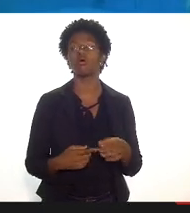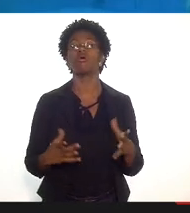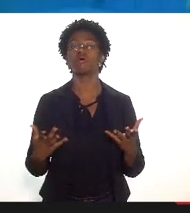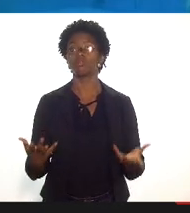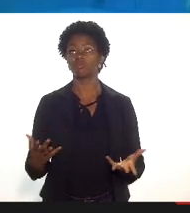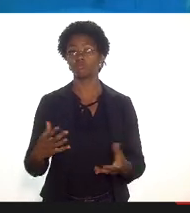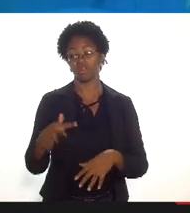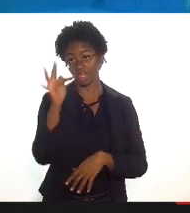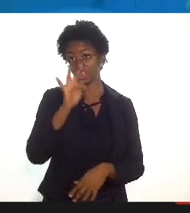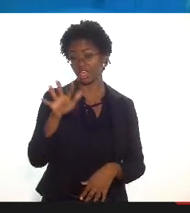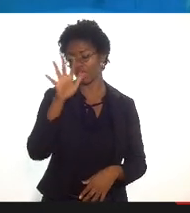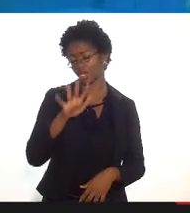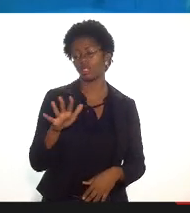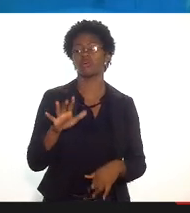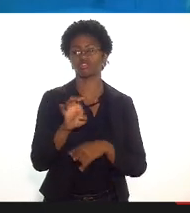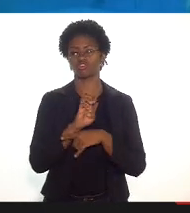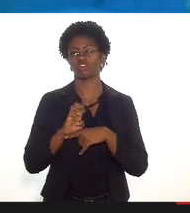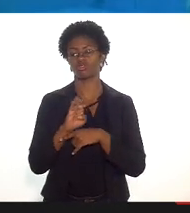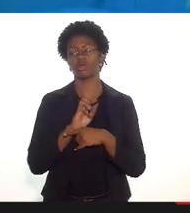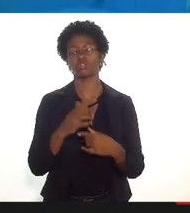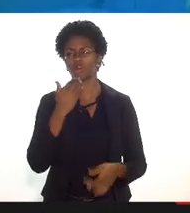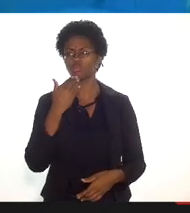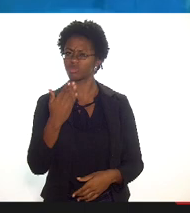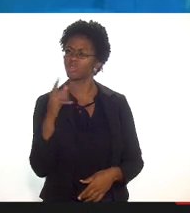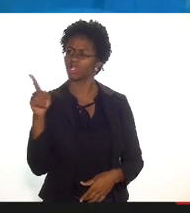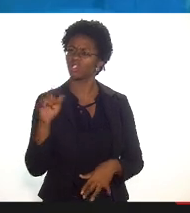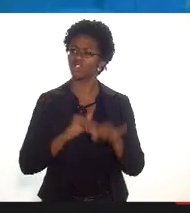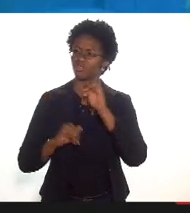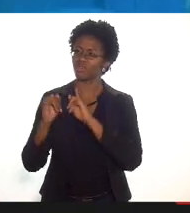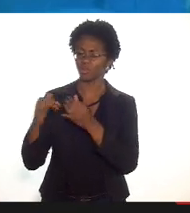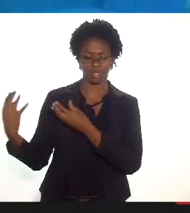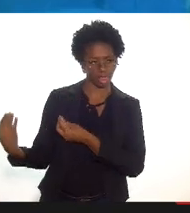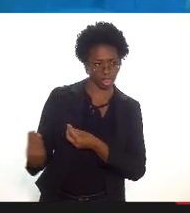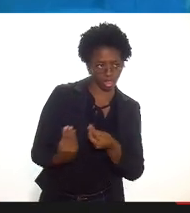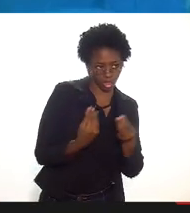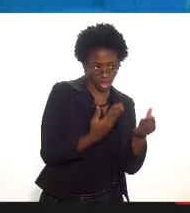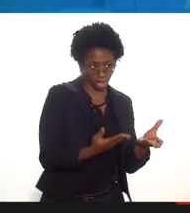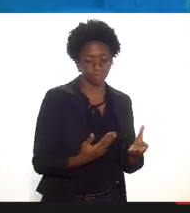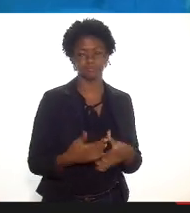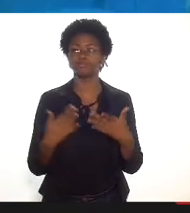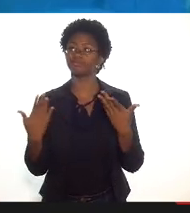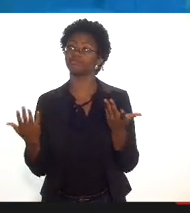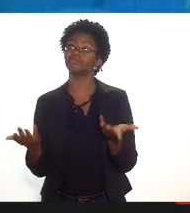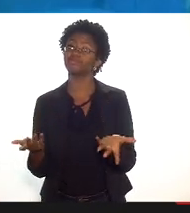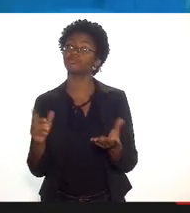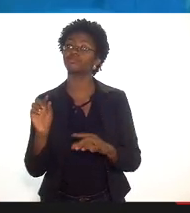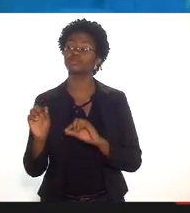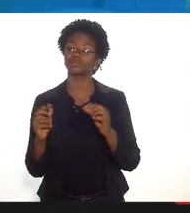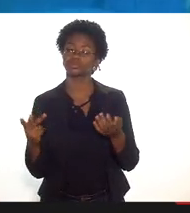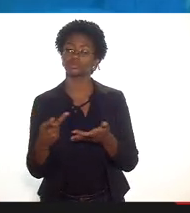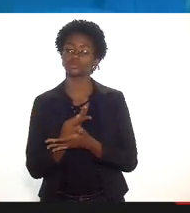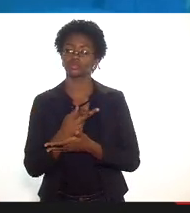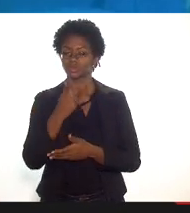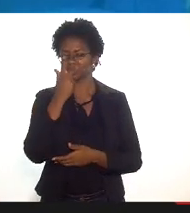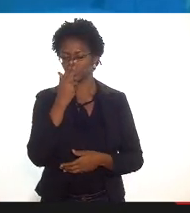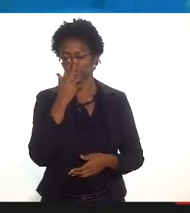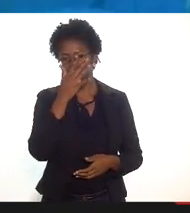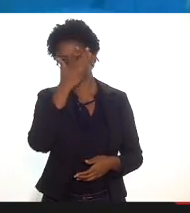estaduais e federais, e solicitei que ele pudesse levar as informações para nós. E vejo o seguinte, parece que as pessoas